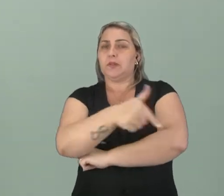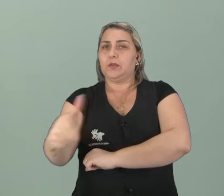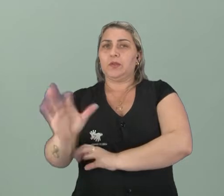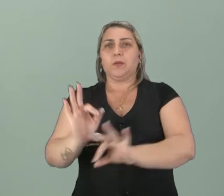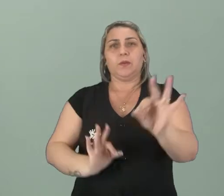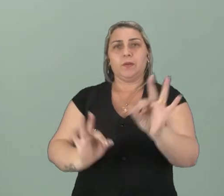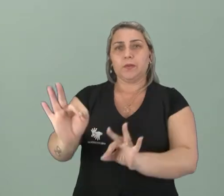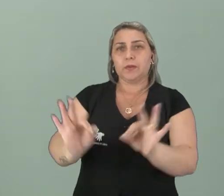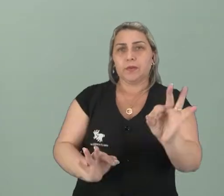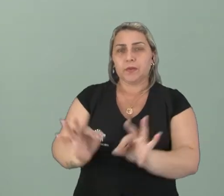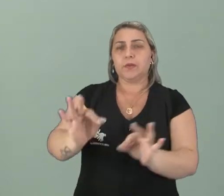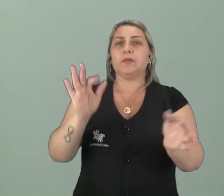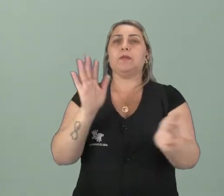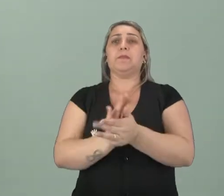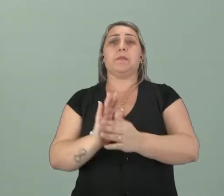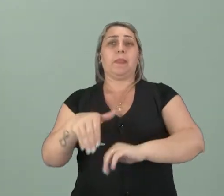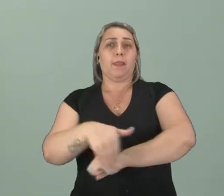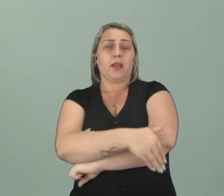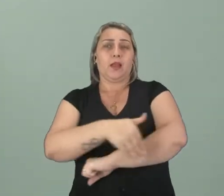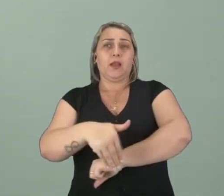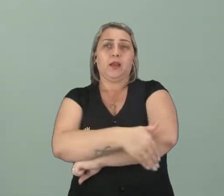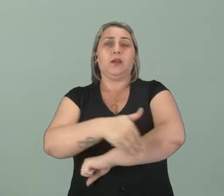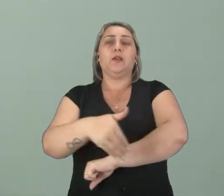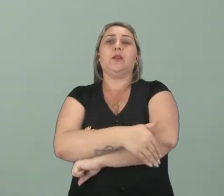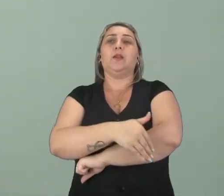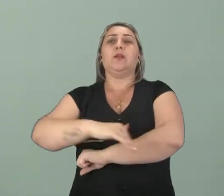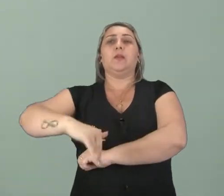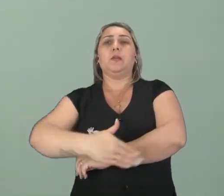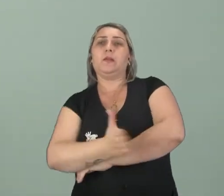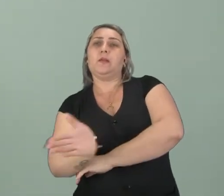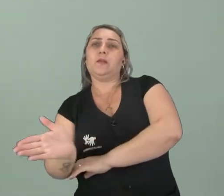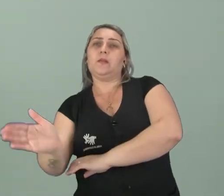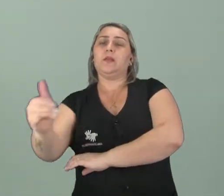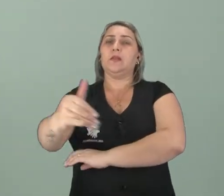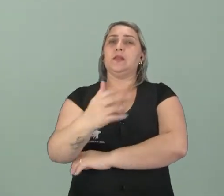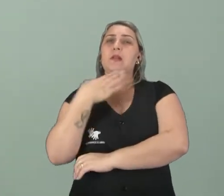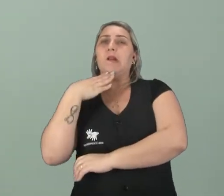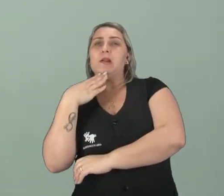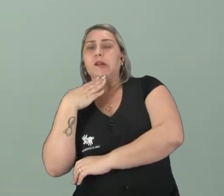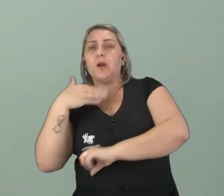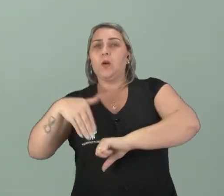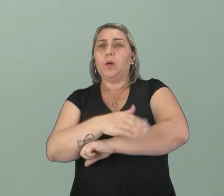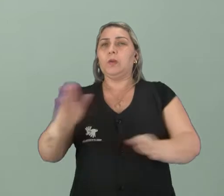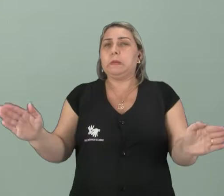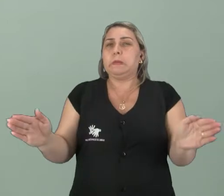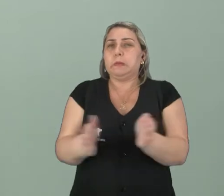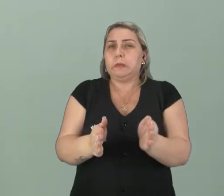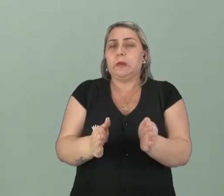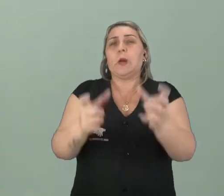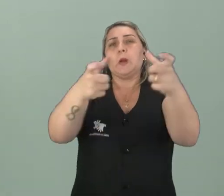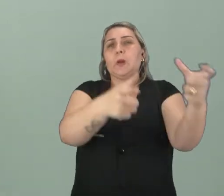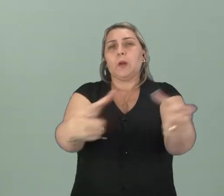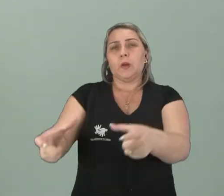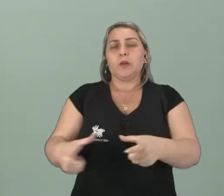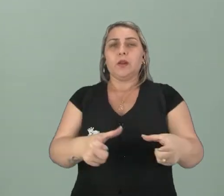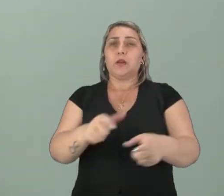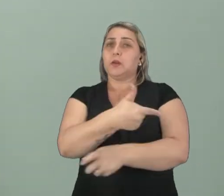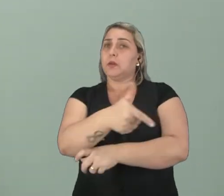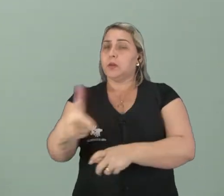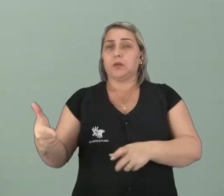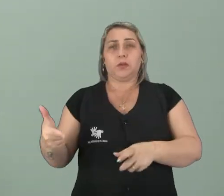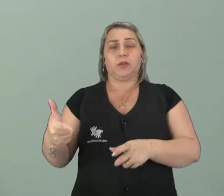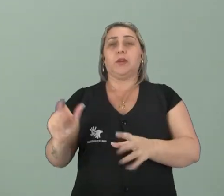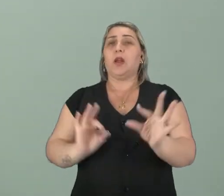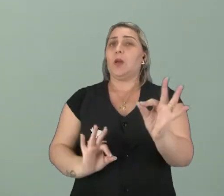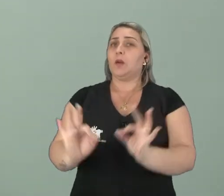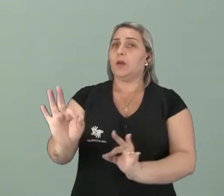de organização, ruas que a curva é muito acentuada, ruas muito estreitas, lugares em que não